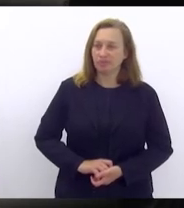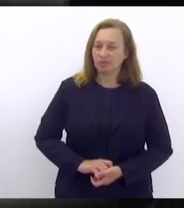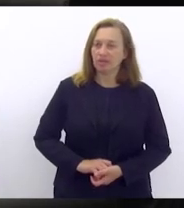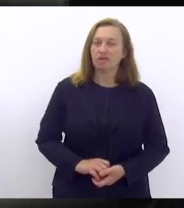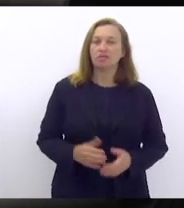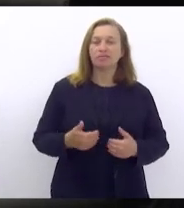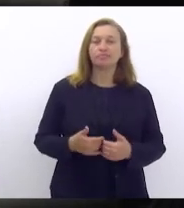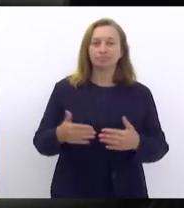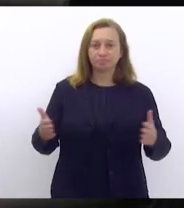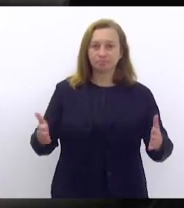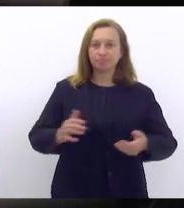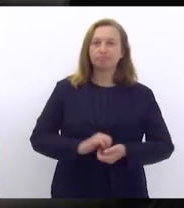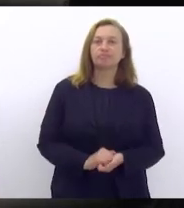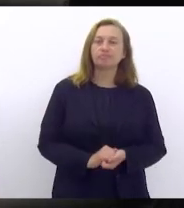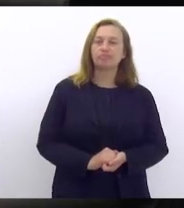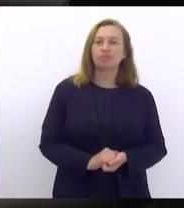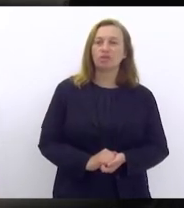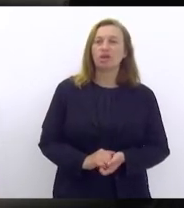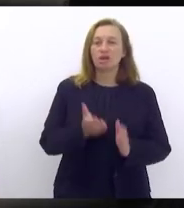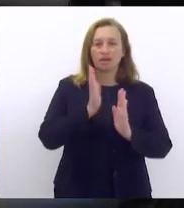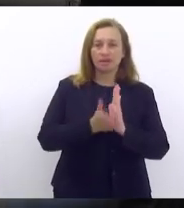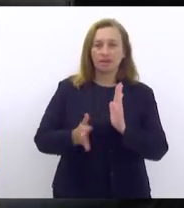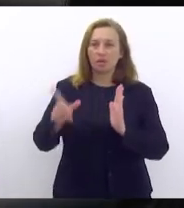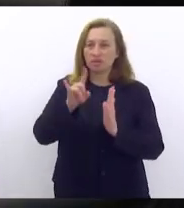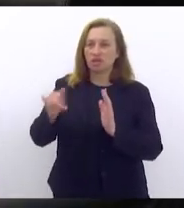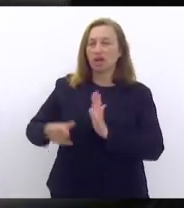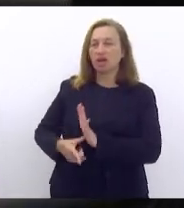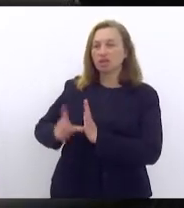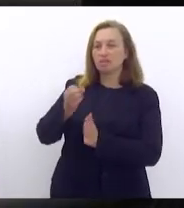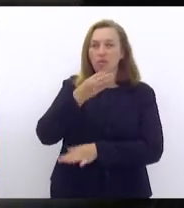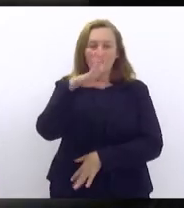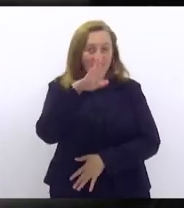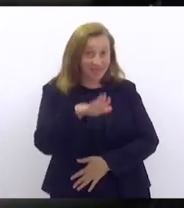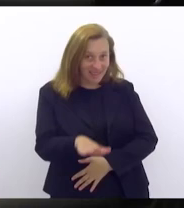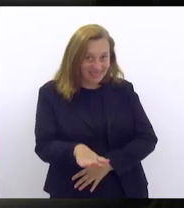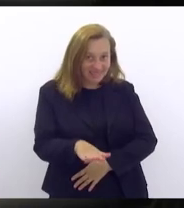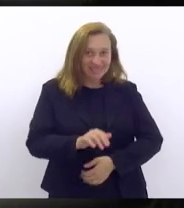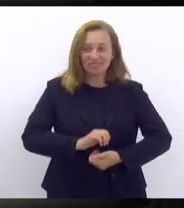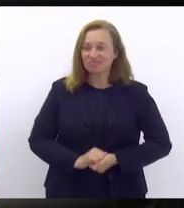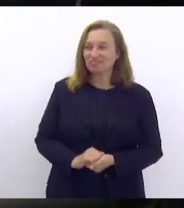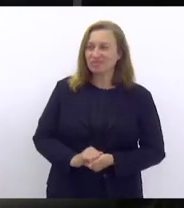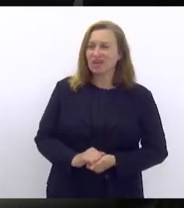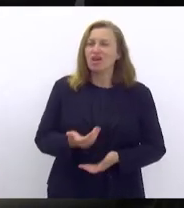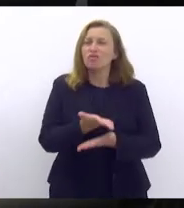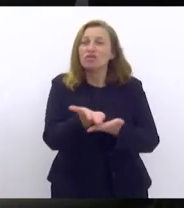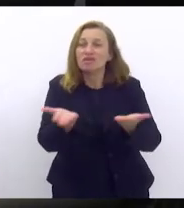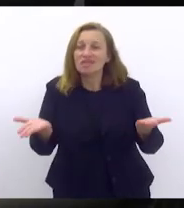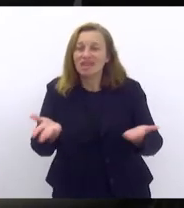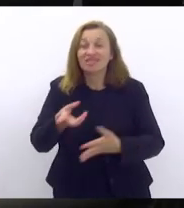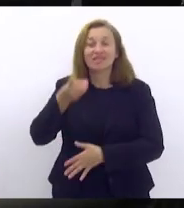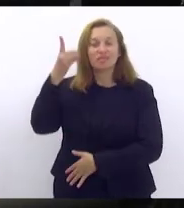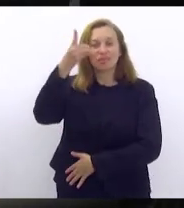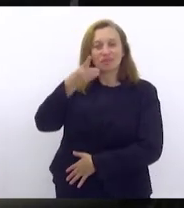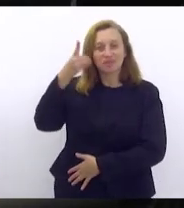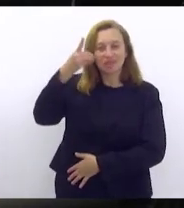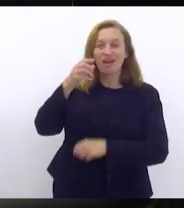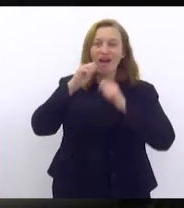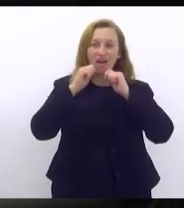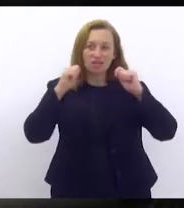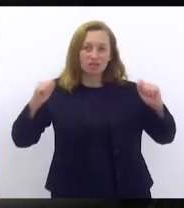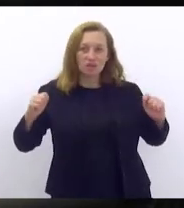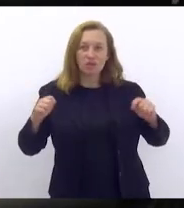Está reaberta a sessão. Passa a ordem do dia. Antes, porém, boa tarde. Senhoras e senhores deputados,